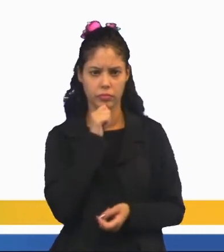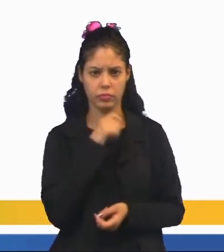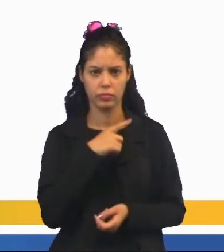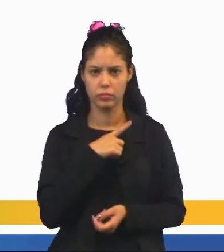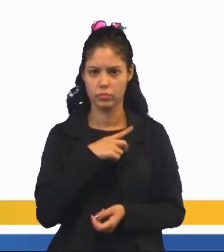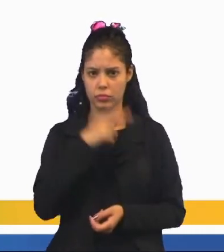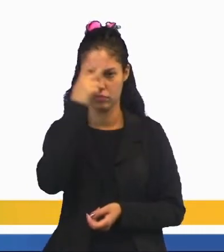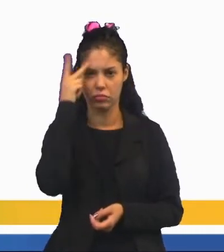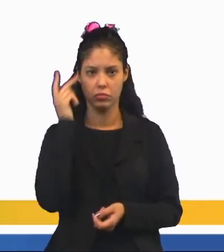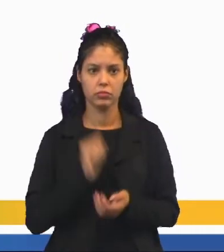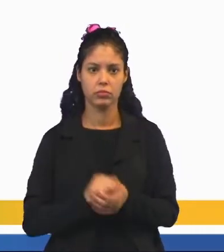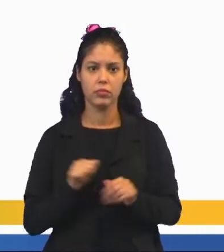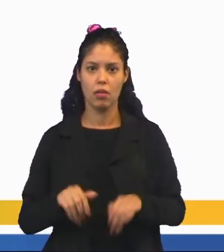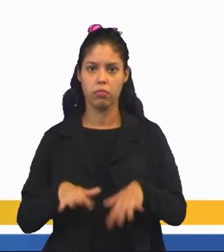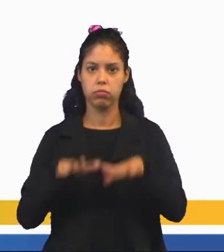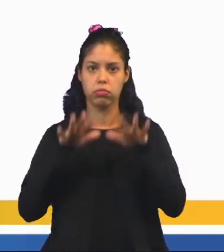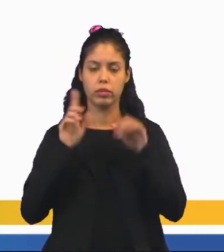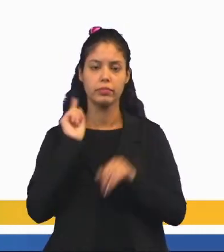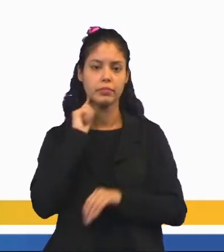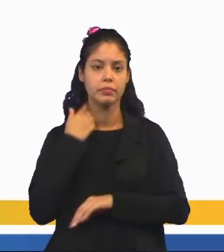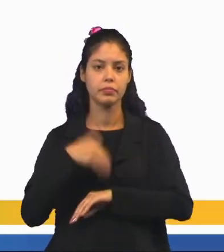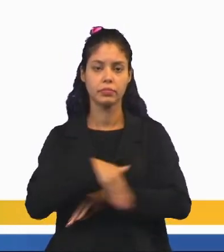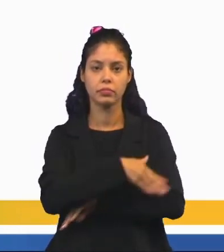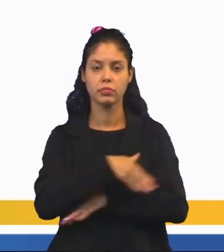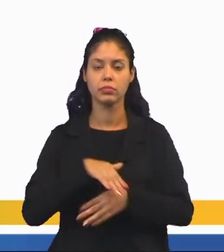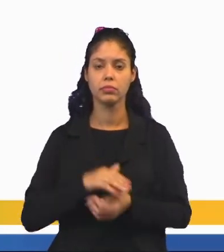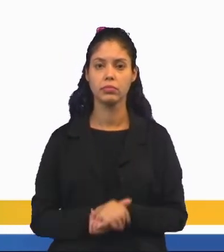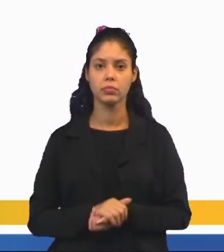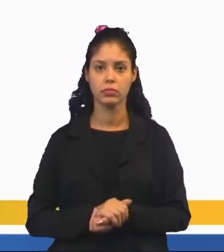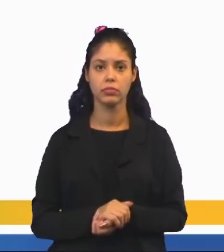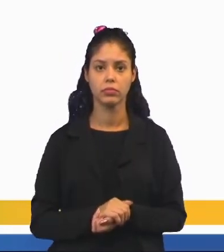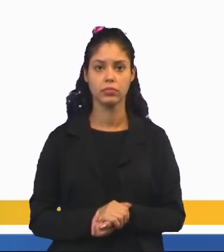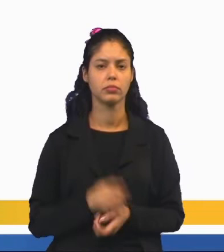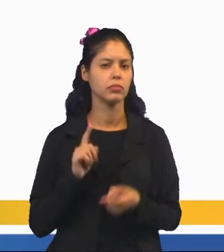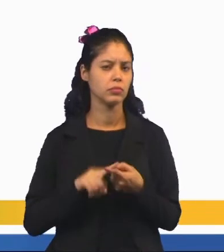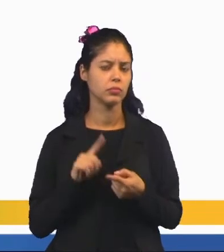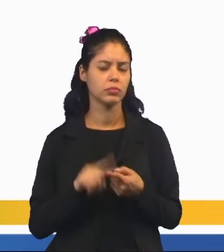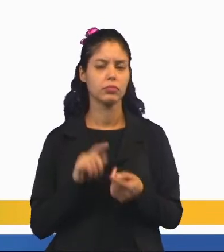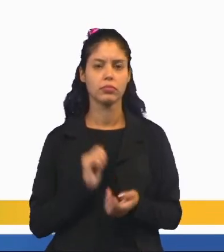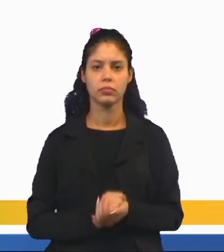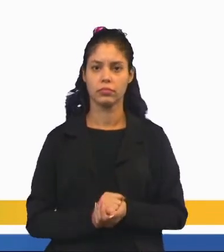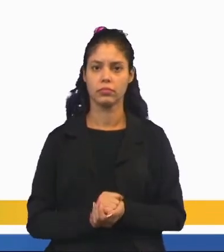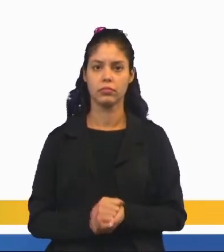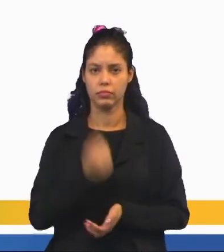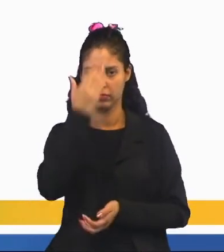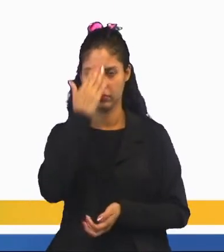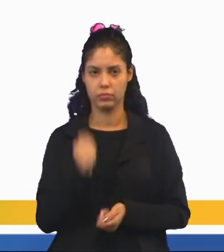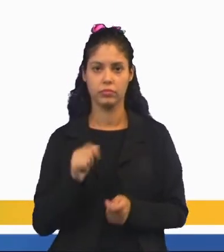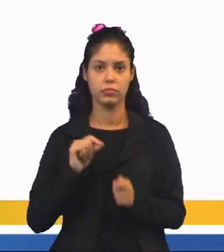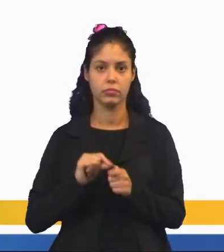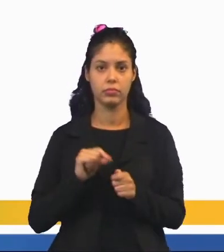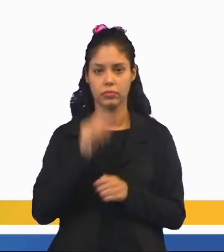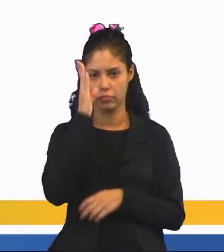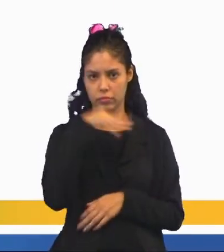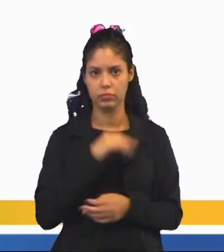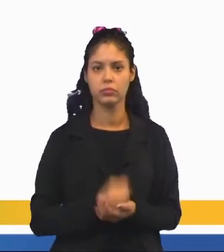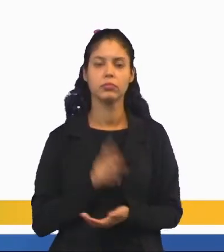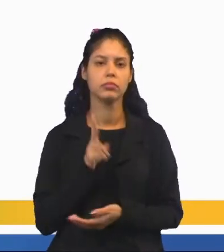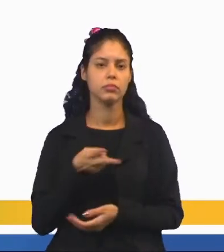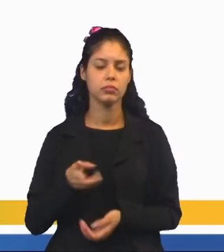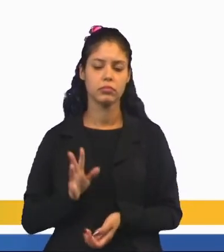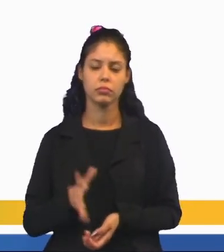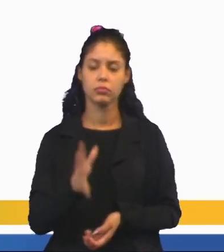Porque ainda existem pessoas que amontoam lixo nas ruas. Por que será? As pessoas sabem que faz mal, mesmo assim